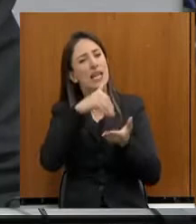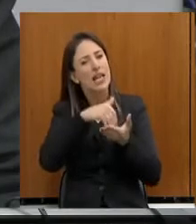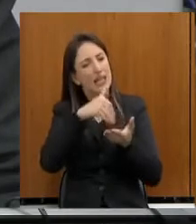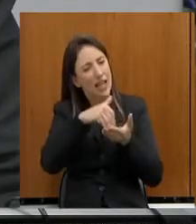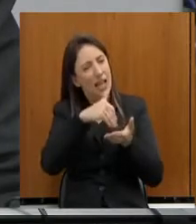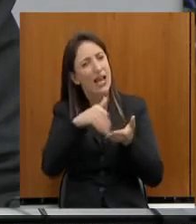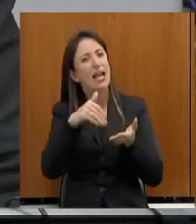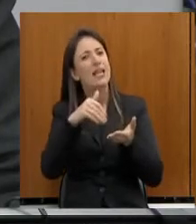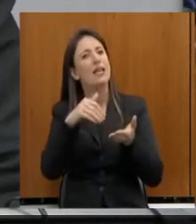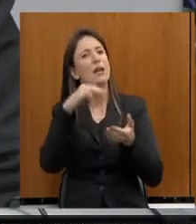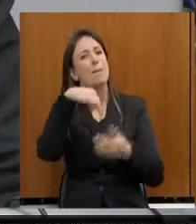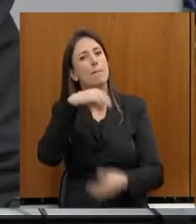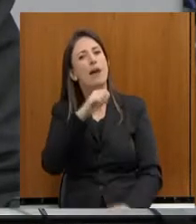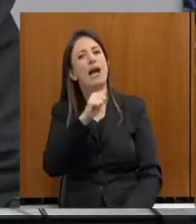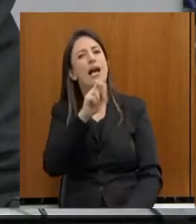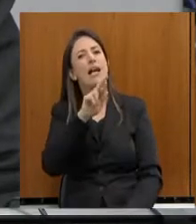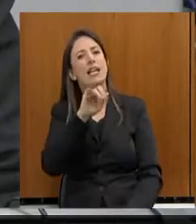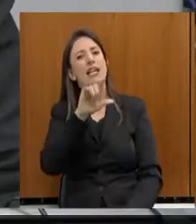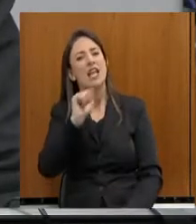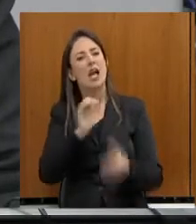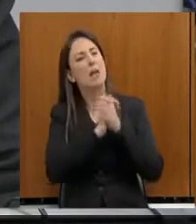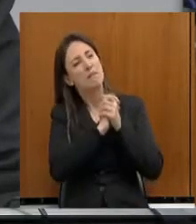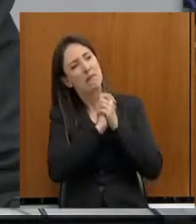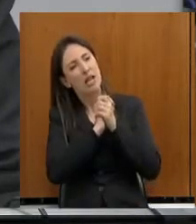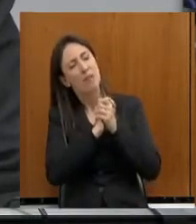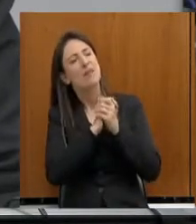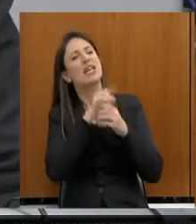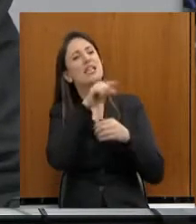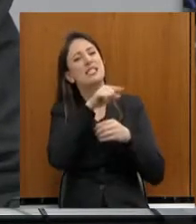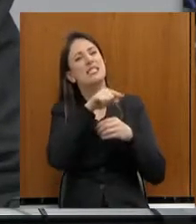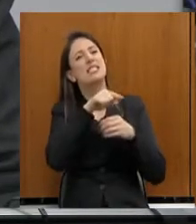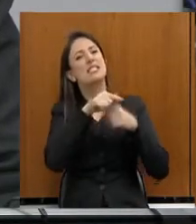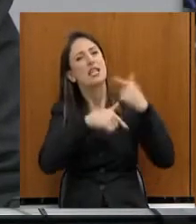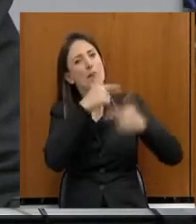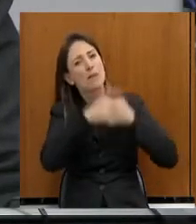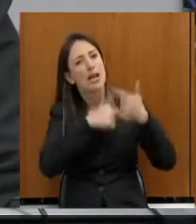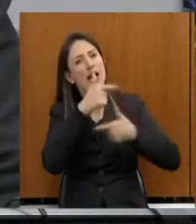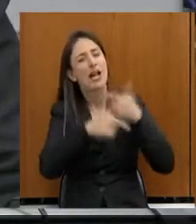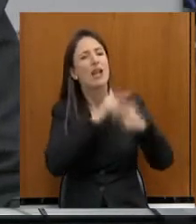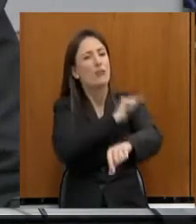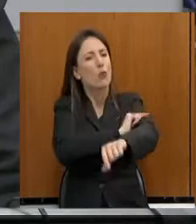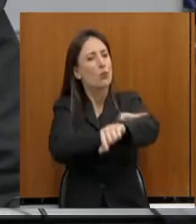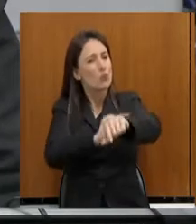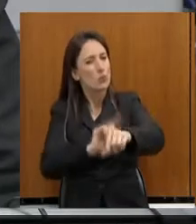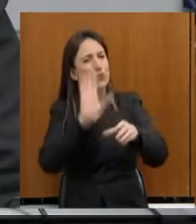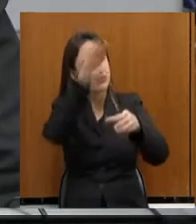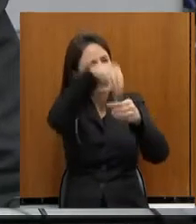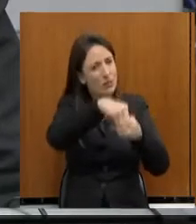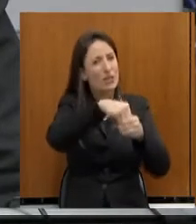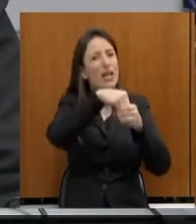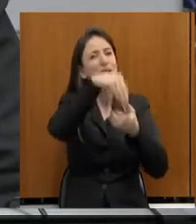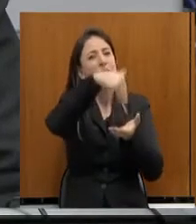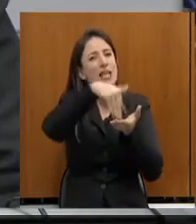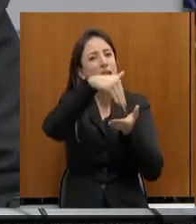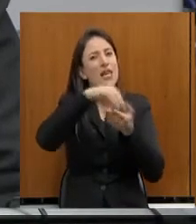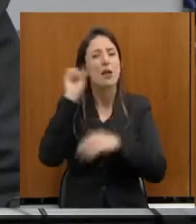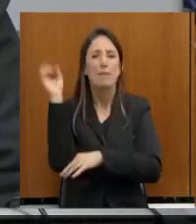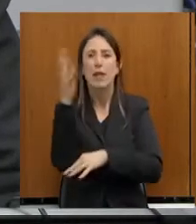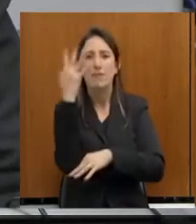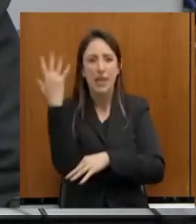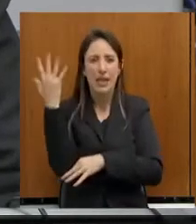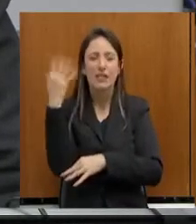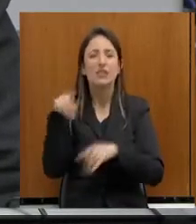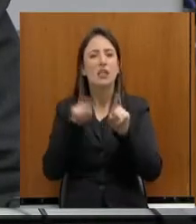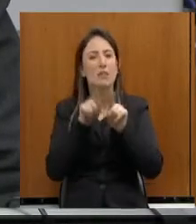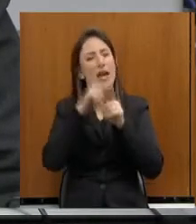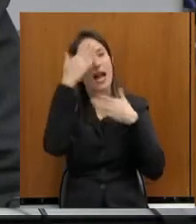parabenizá-la pelo seu trabalho né pela conduta frente a Secretaria de Meio Ambiente agradecer pela disposição